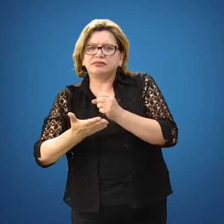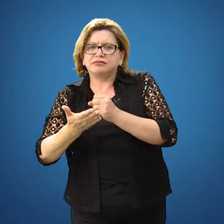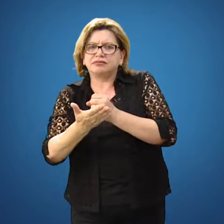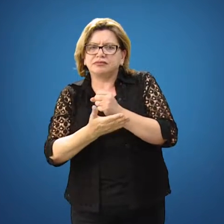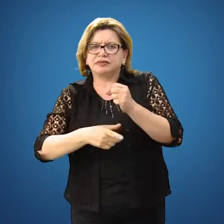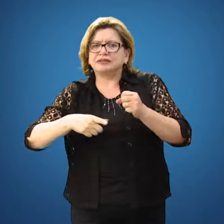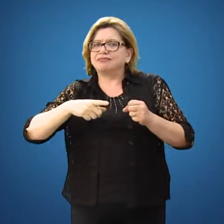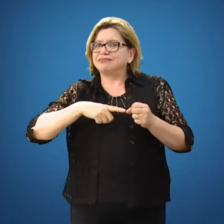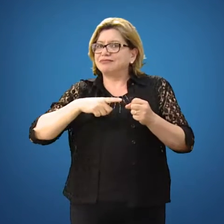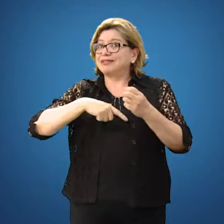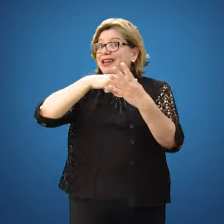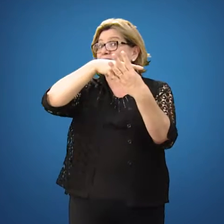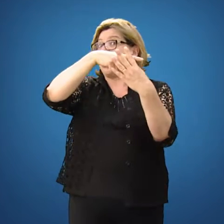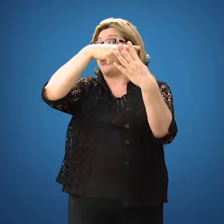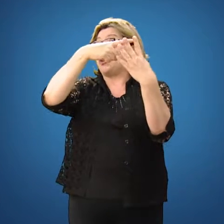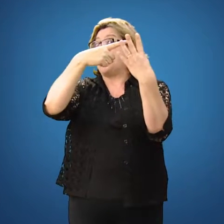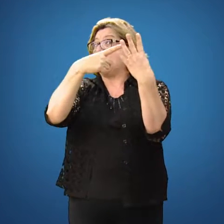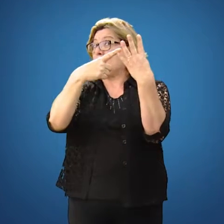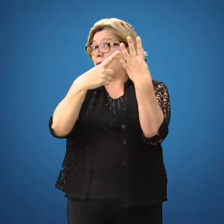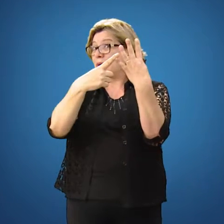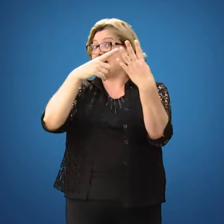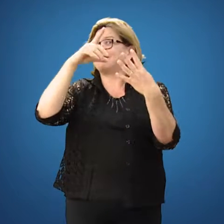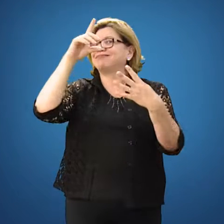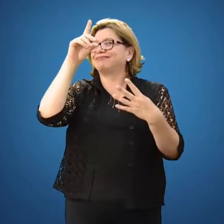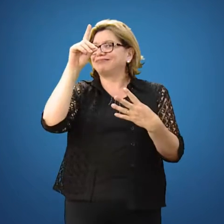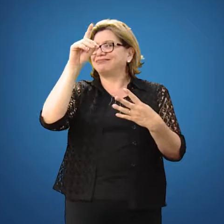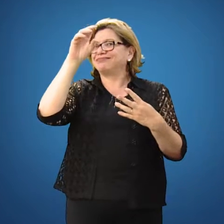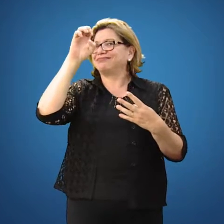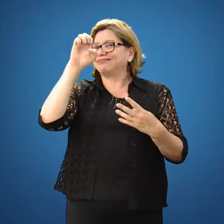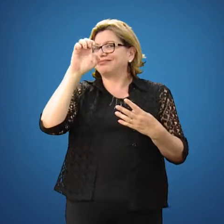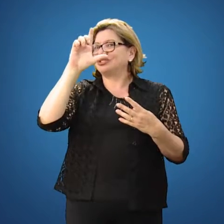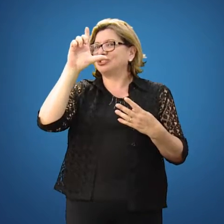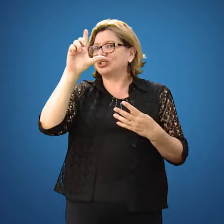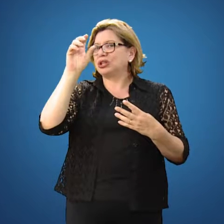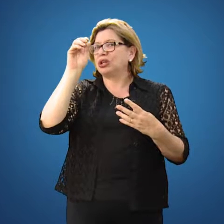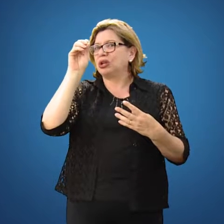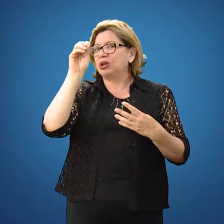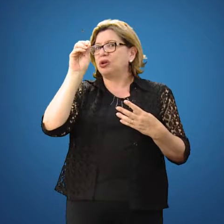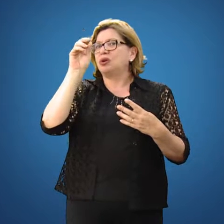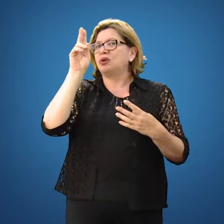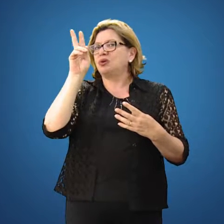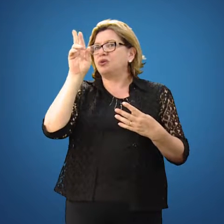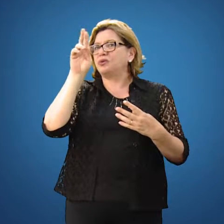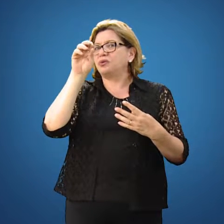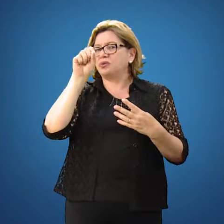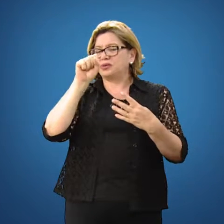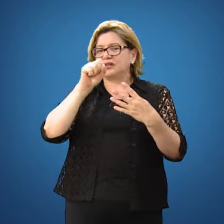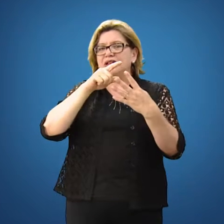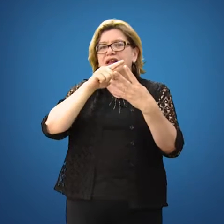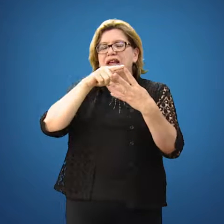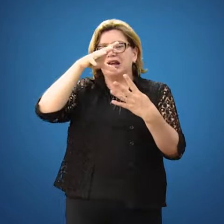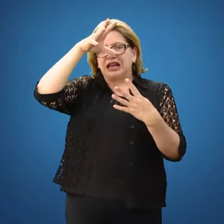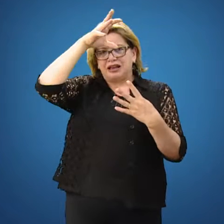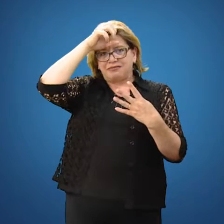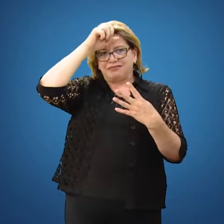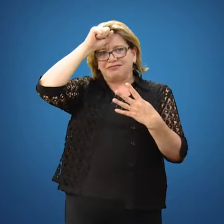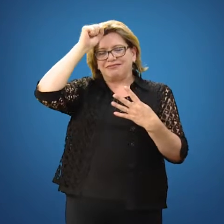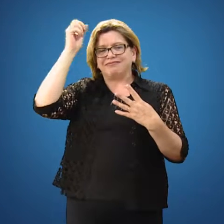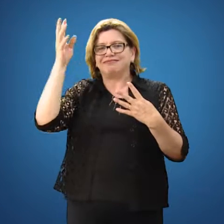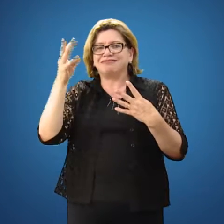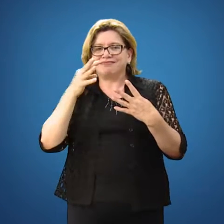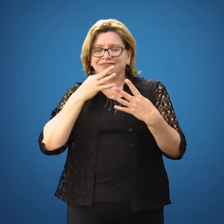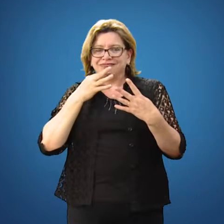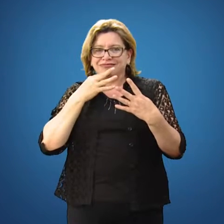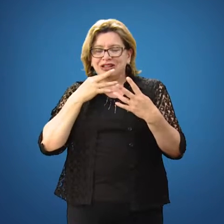com base nos 4 pilares da educação, que é o aprender a conhecer, né, a relação